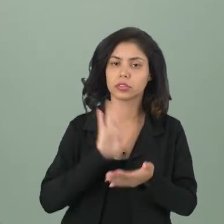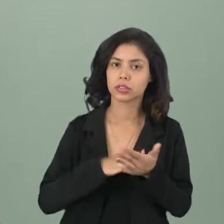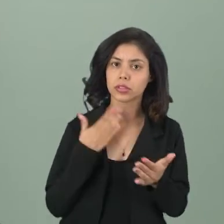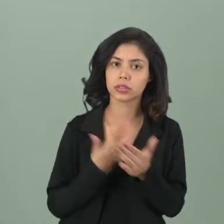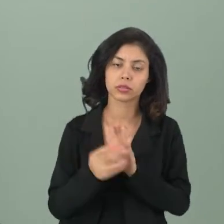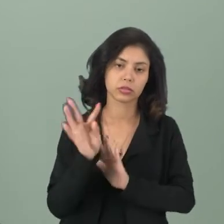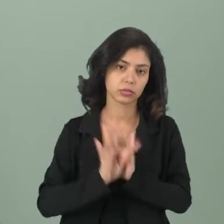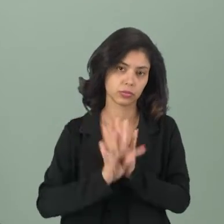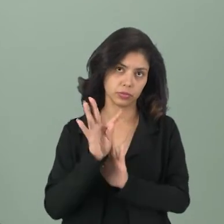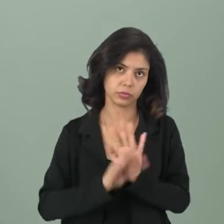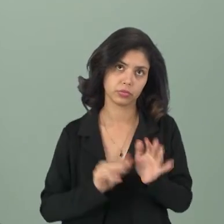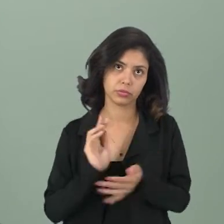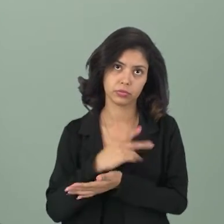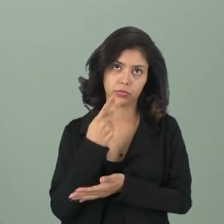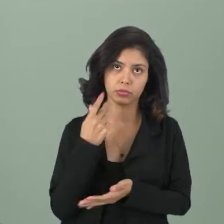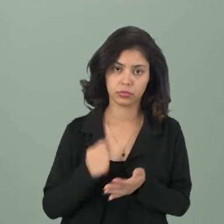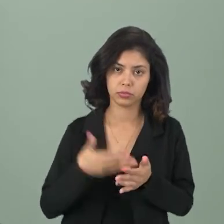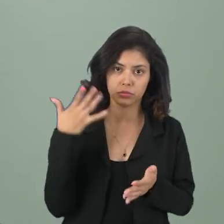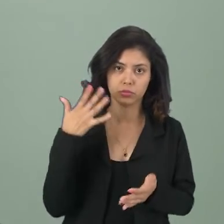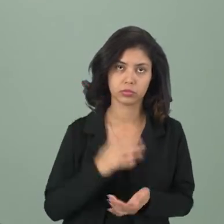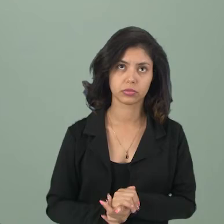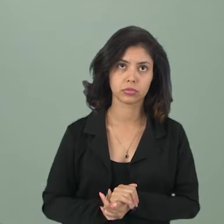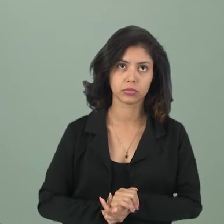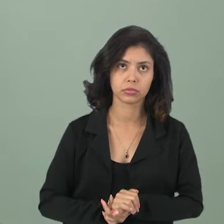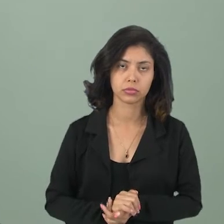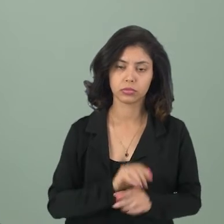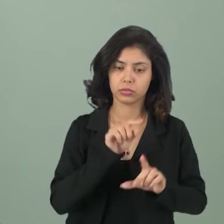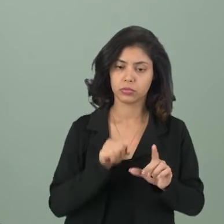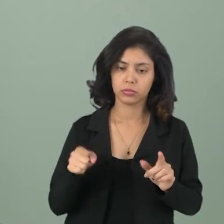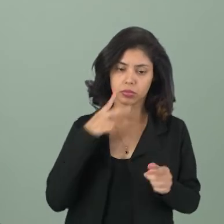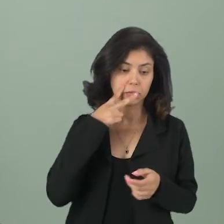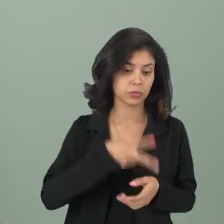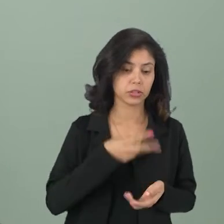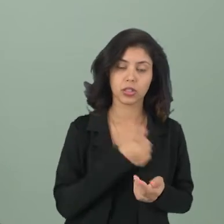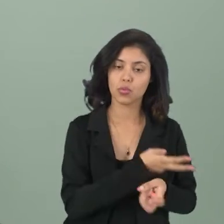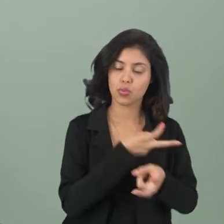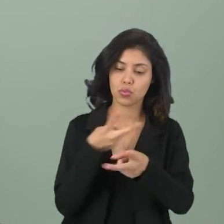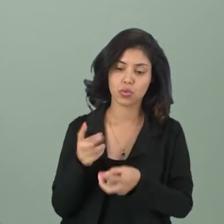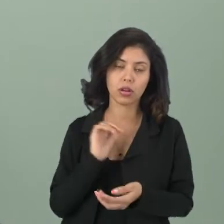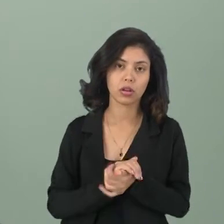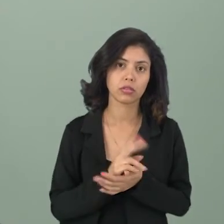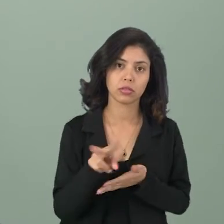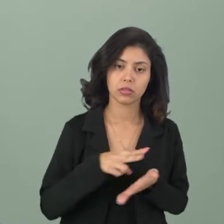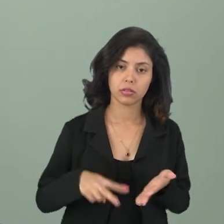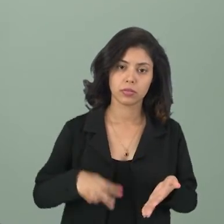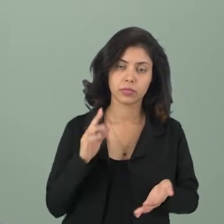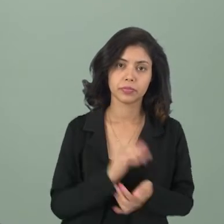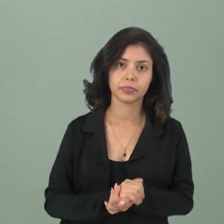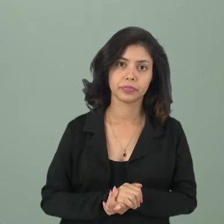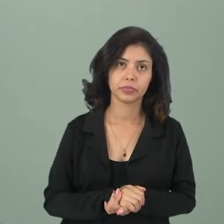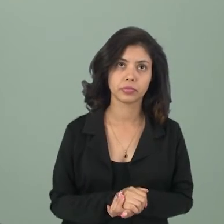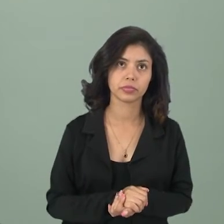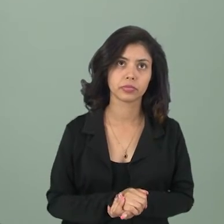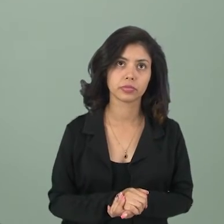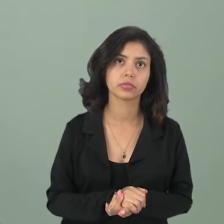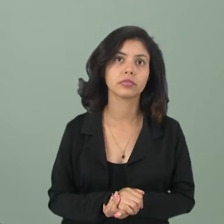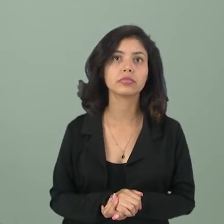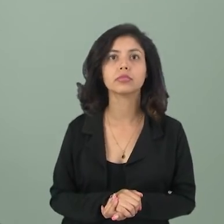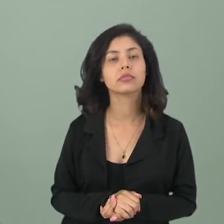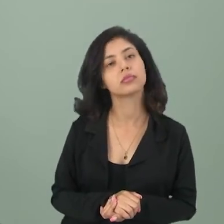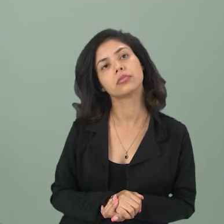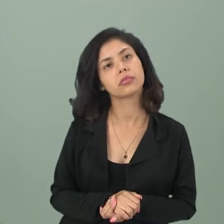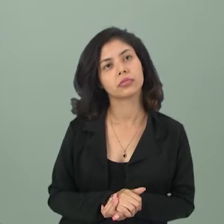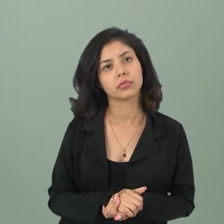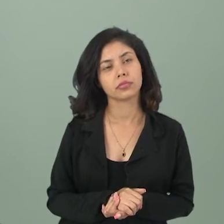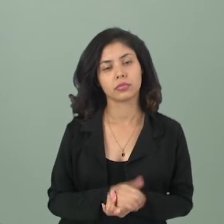interpretação textual né Você fala muito nessa questão dos níveis de leitura e fora isso quando eu estou falando na nos níveis né